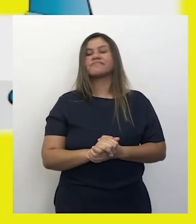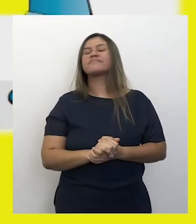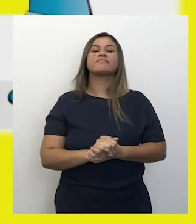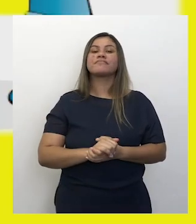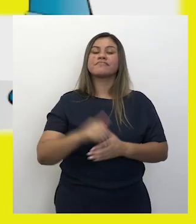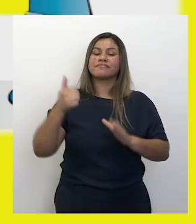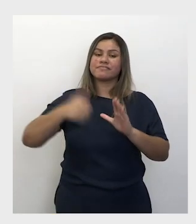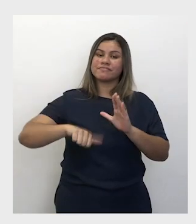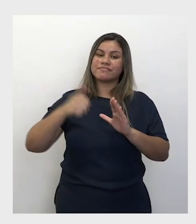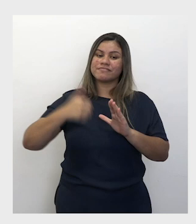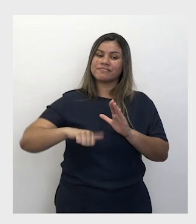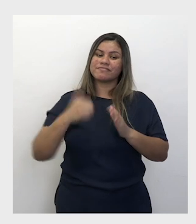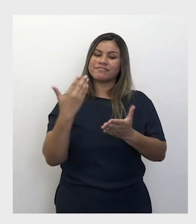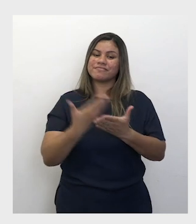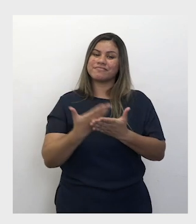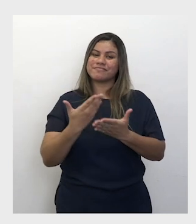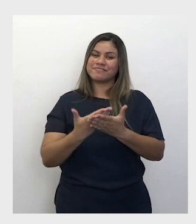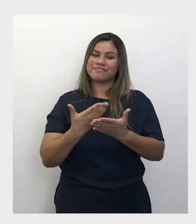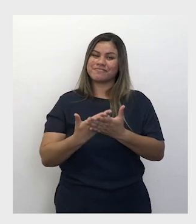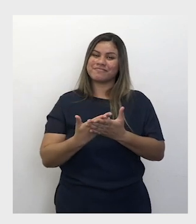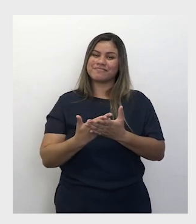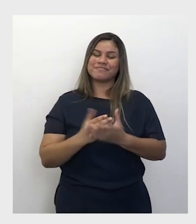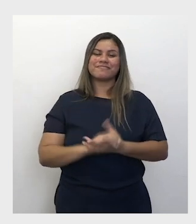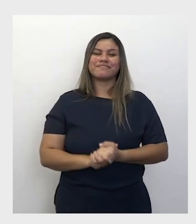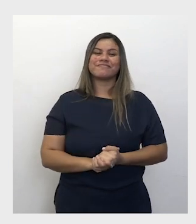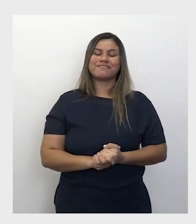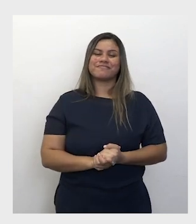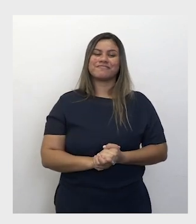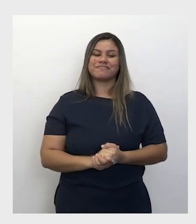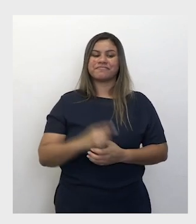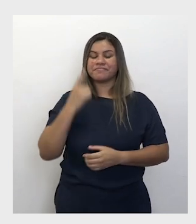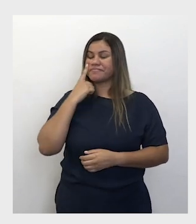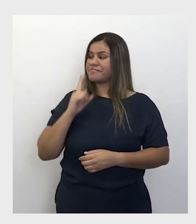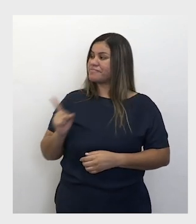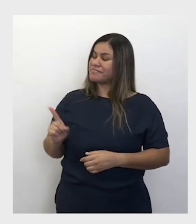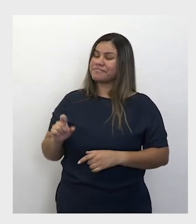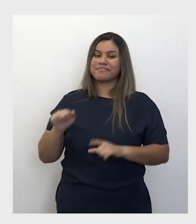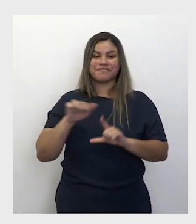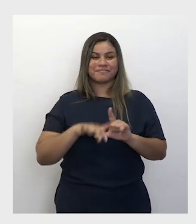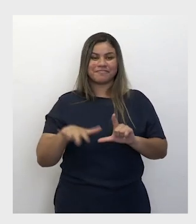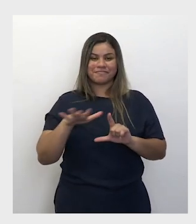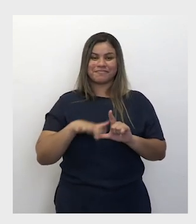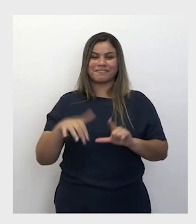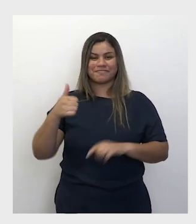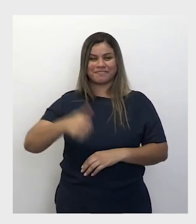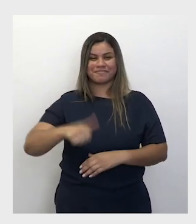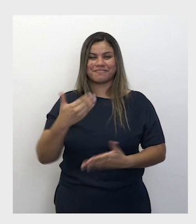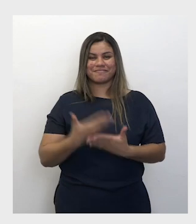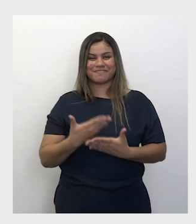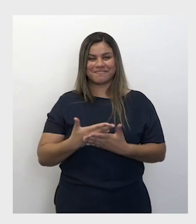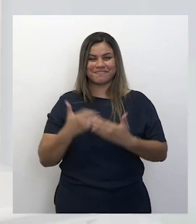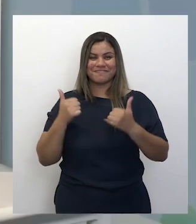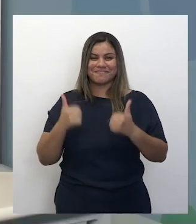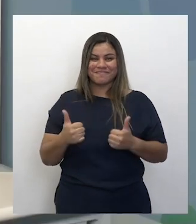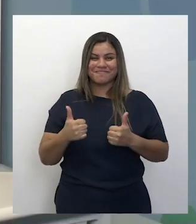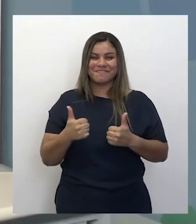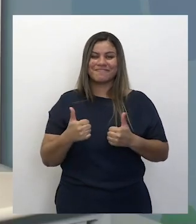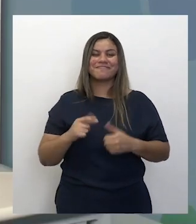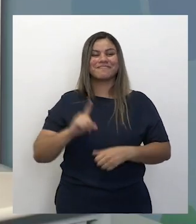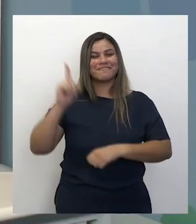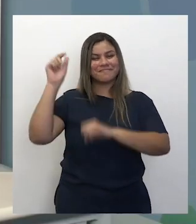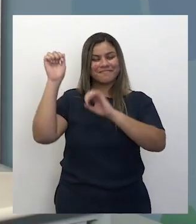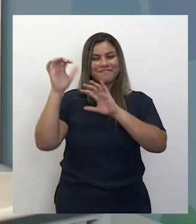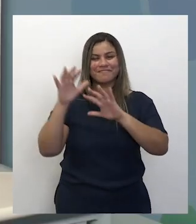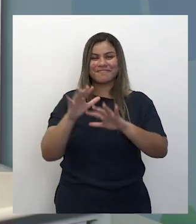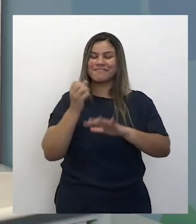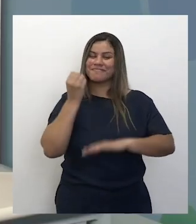avaliar a nossa aula, pessoal. Coloque aí o QR Code para que vocês possam avaliar a nossa aula. Bom, fiquem com Deus,